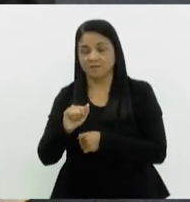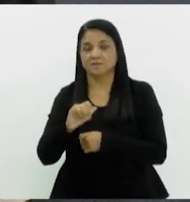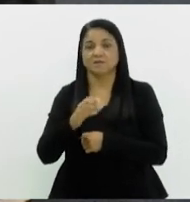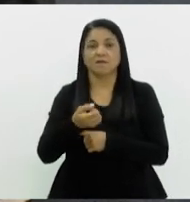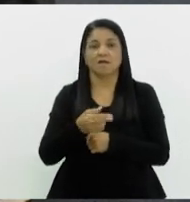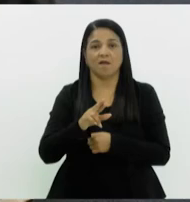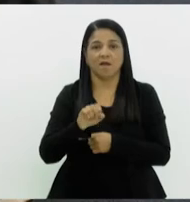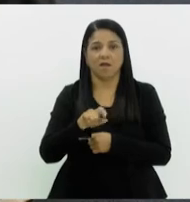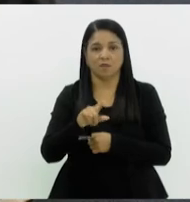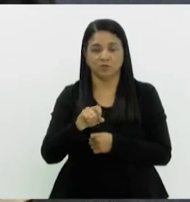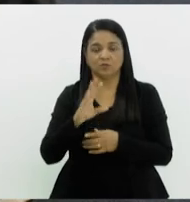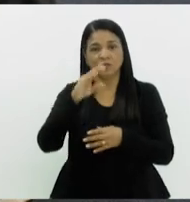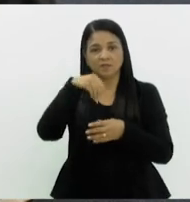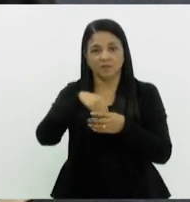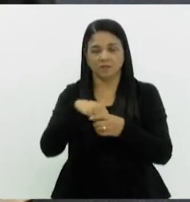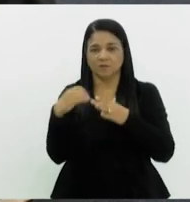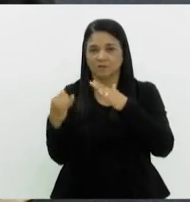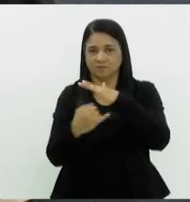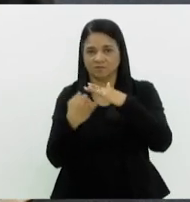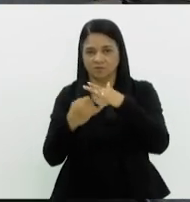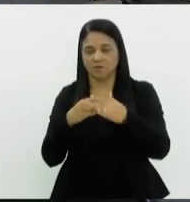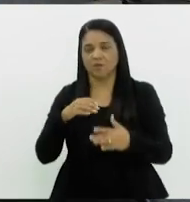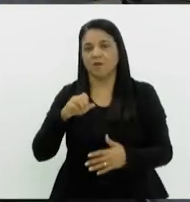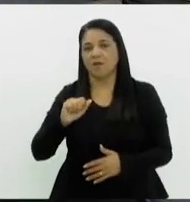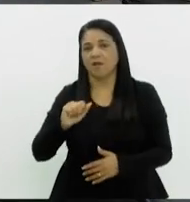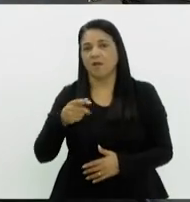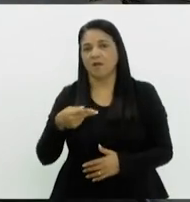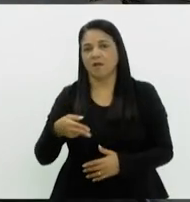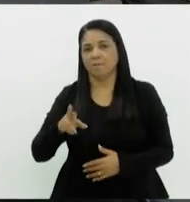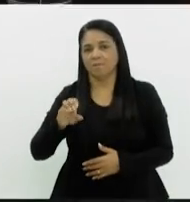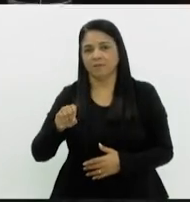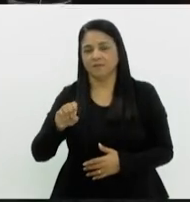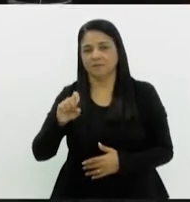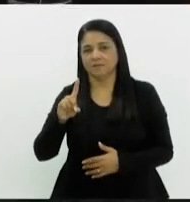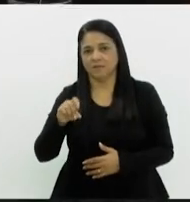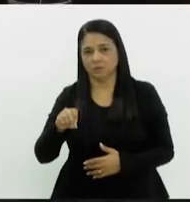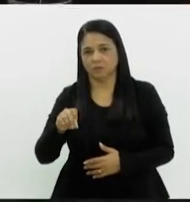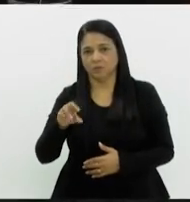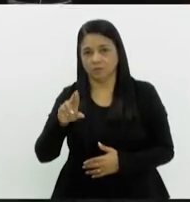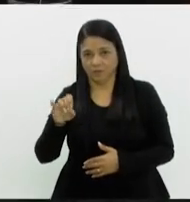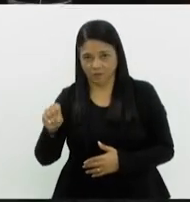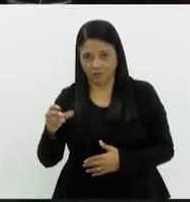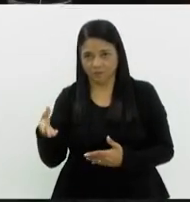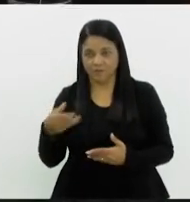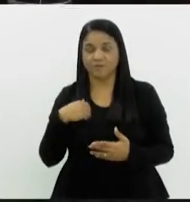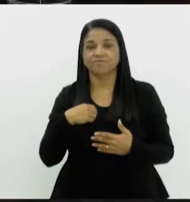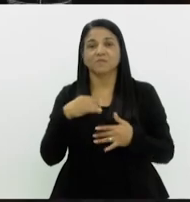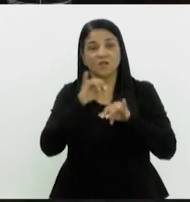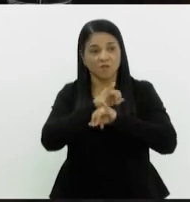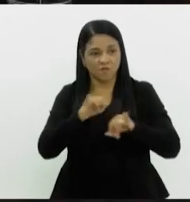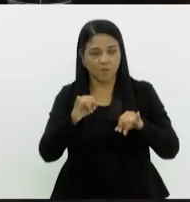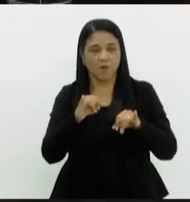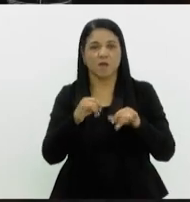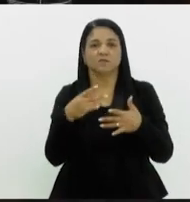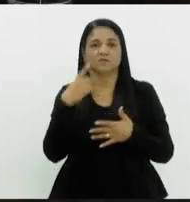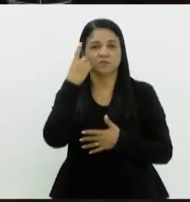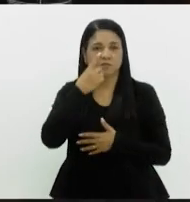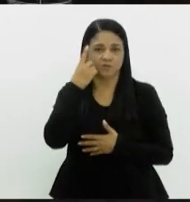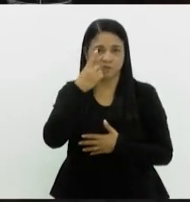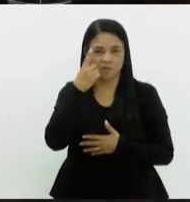na Pesagro, Rio de Janeiro. Obrigada, presidenta. Gostaria de informar todos os deputados,